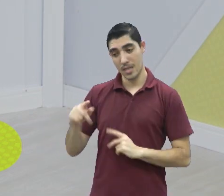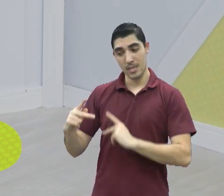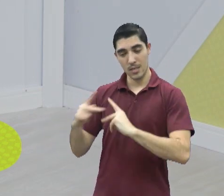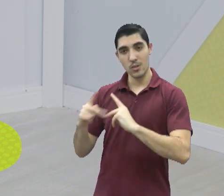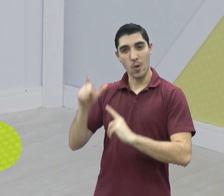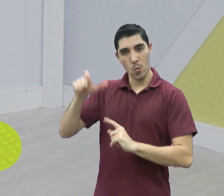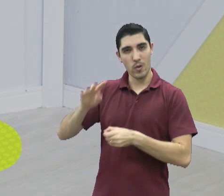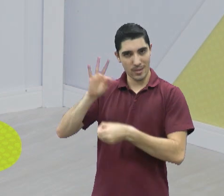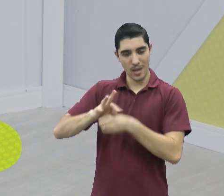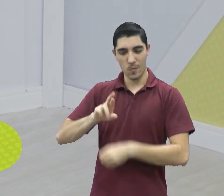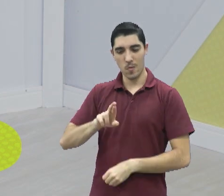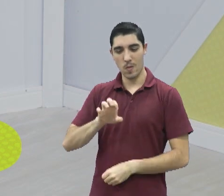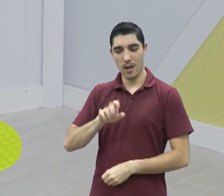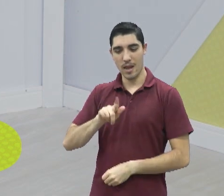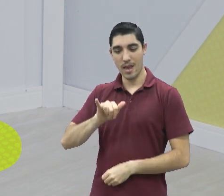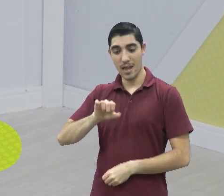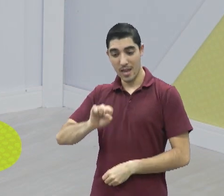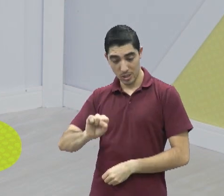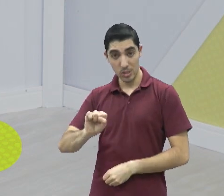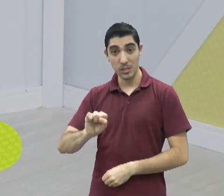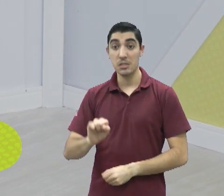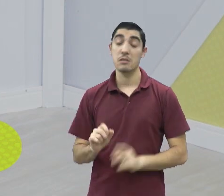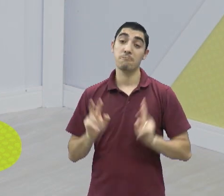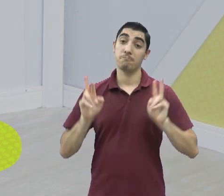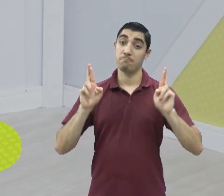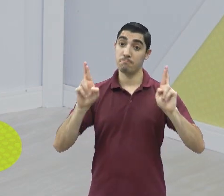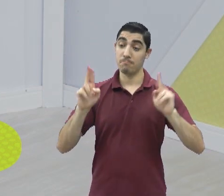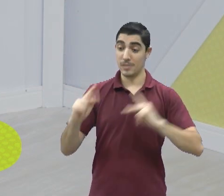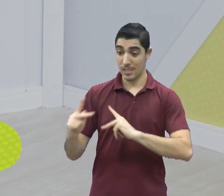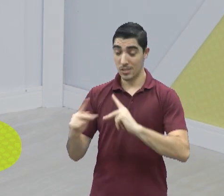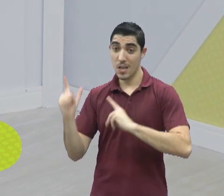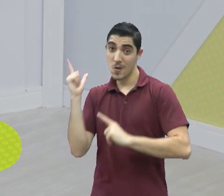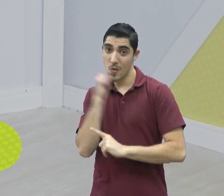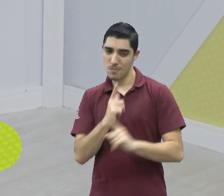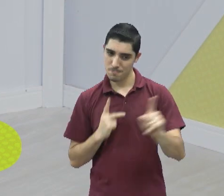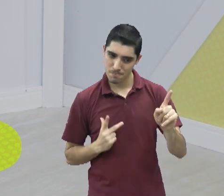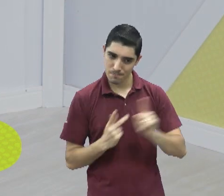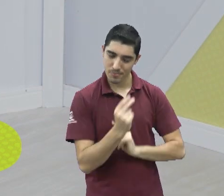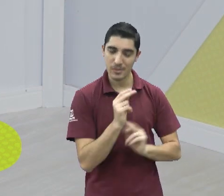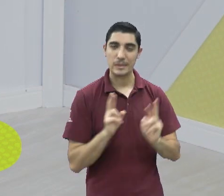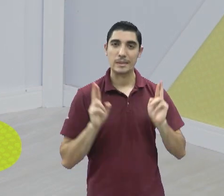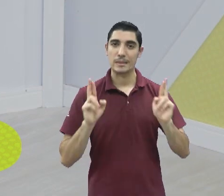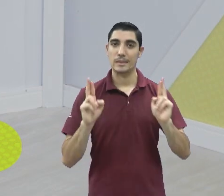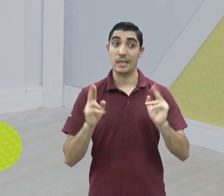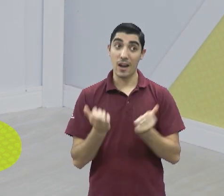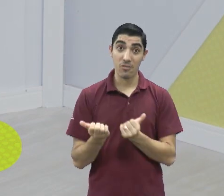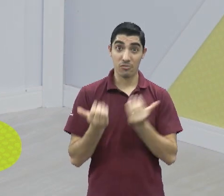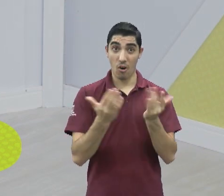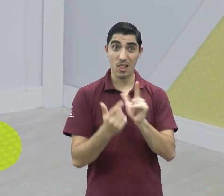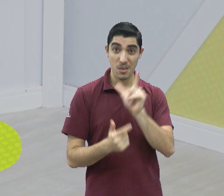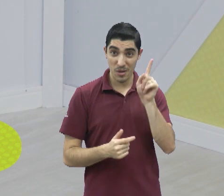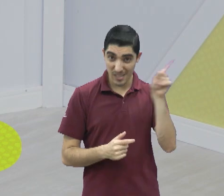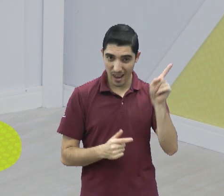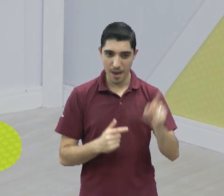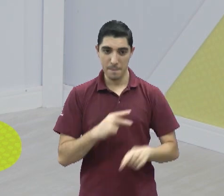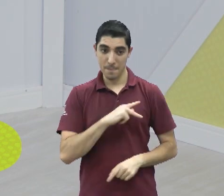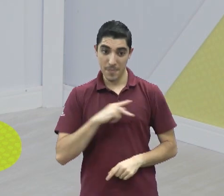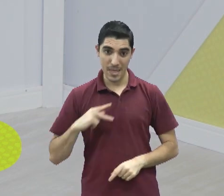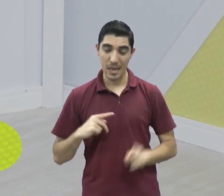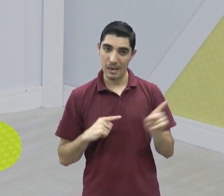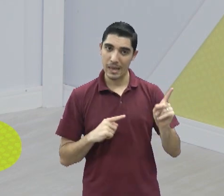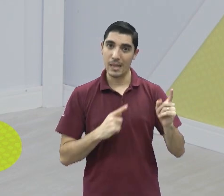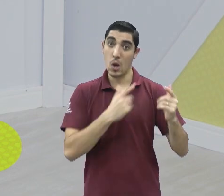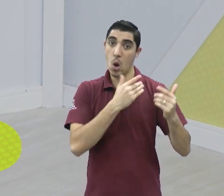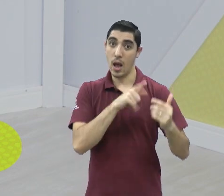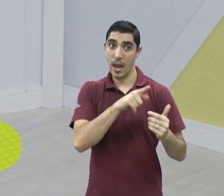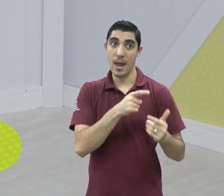Regis Marrelli, tá certo? Que começa com a mão direita com uma vitória aqui e aí joga a responsabilidade para os pinheirenses lá em São Paulo. Aliás, o